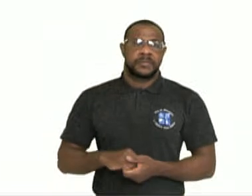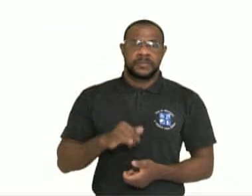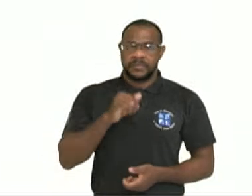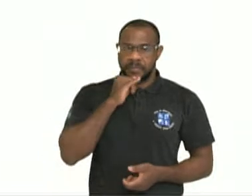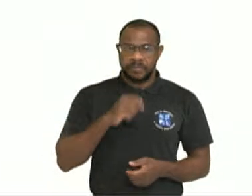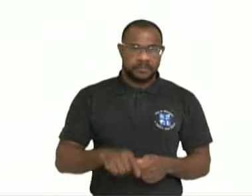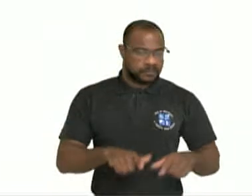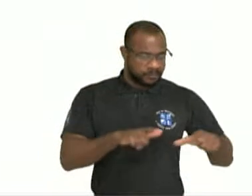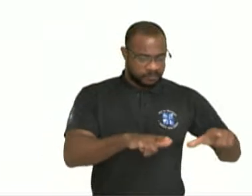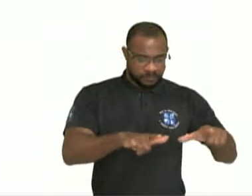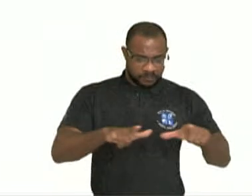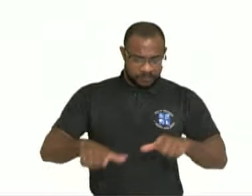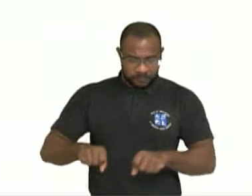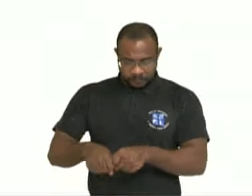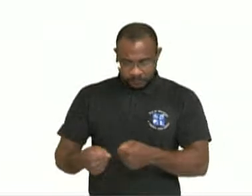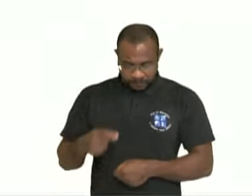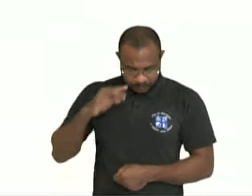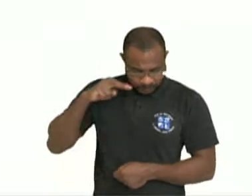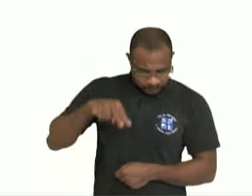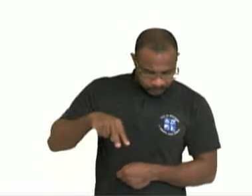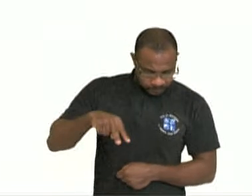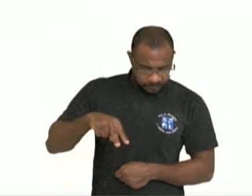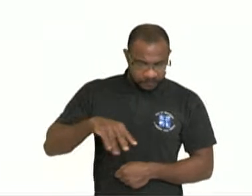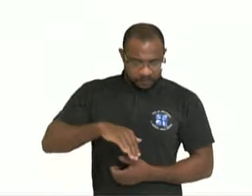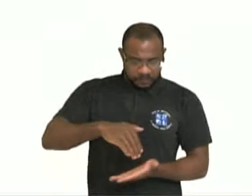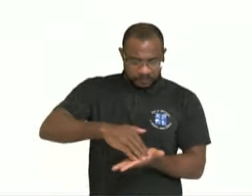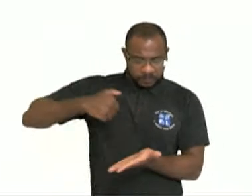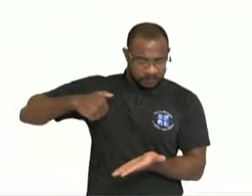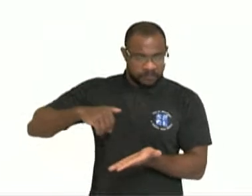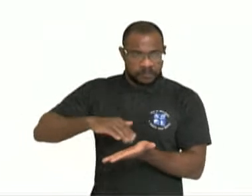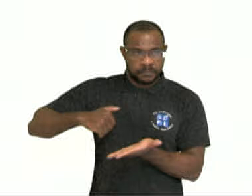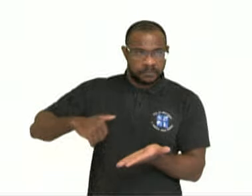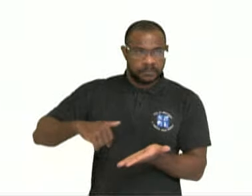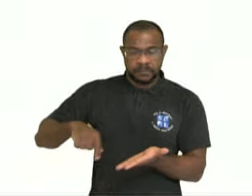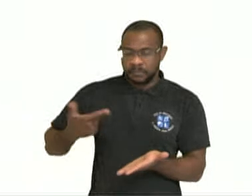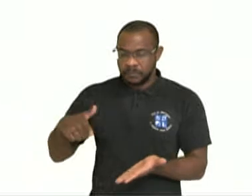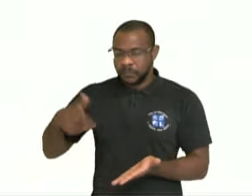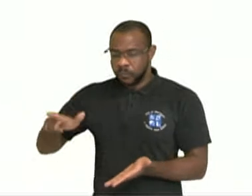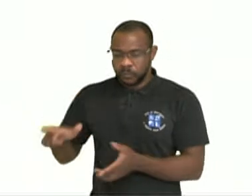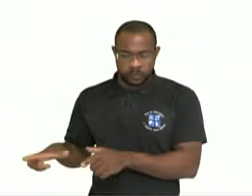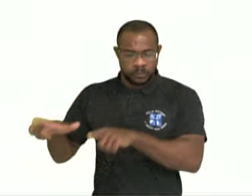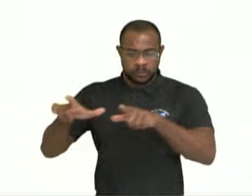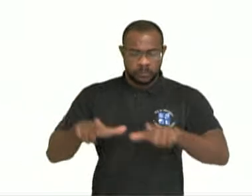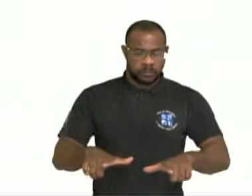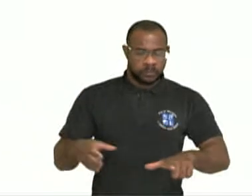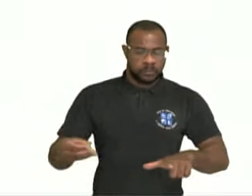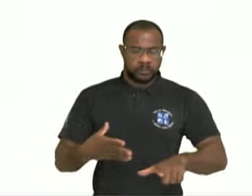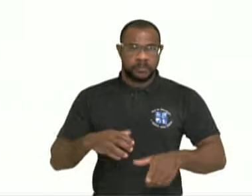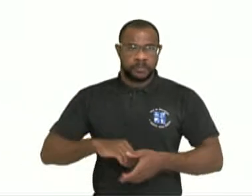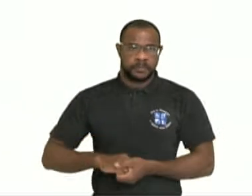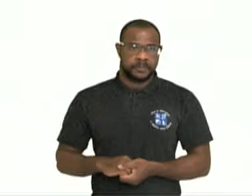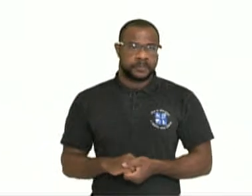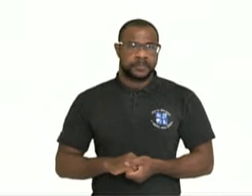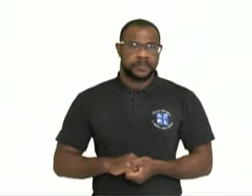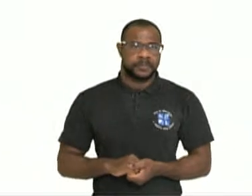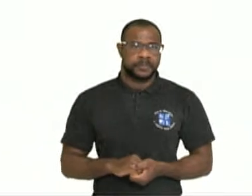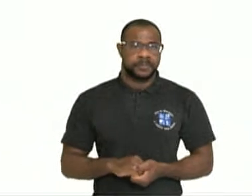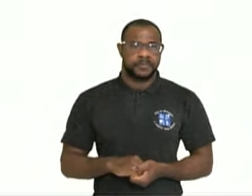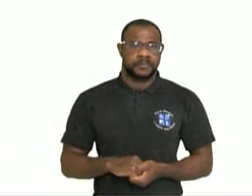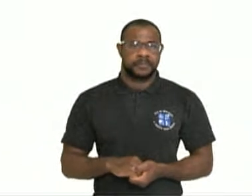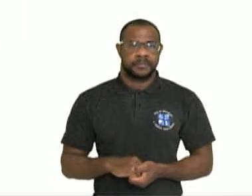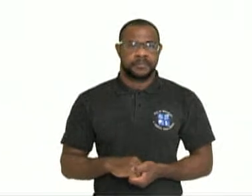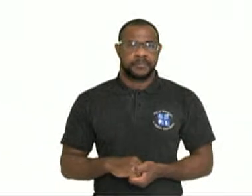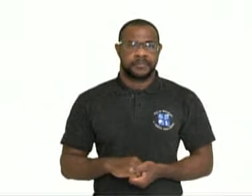com problema, quebrado, foi retirado e se colocou um nuevo. Então veja aqui,